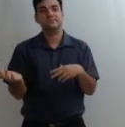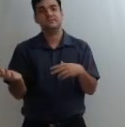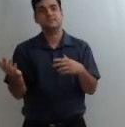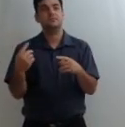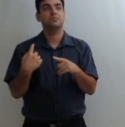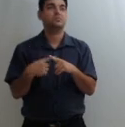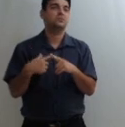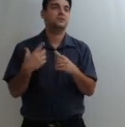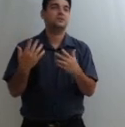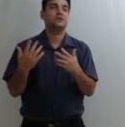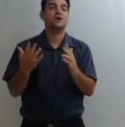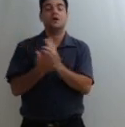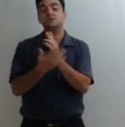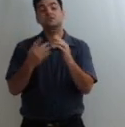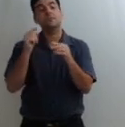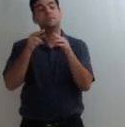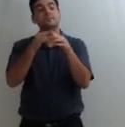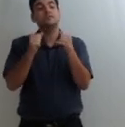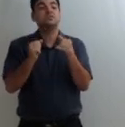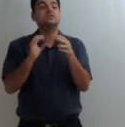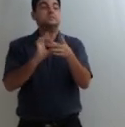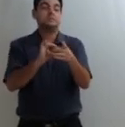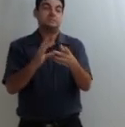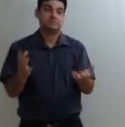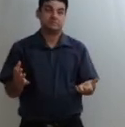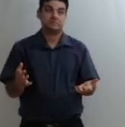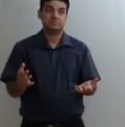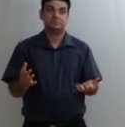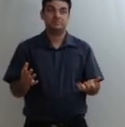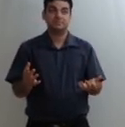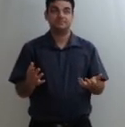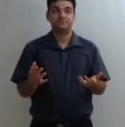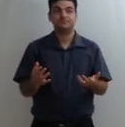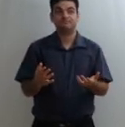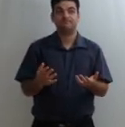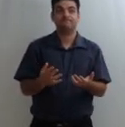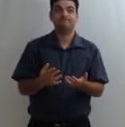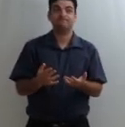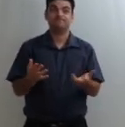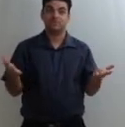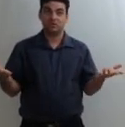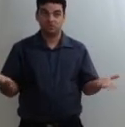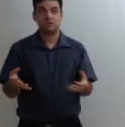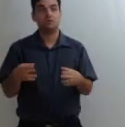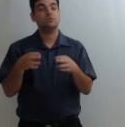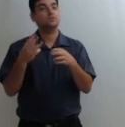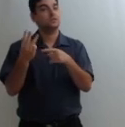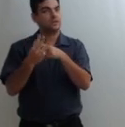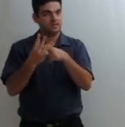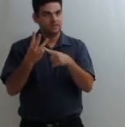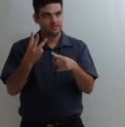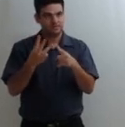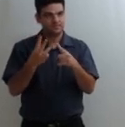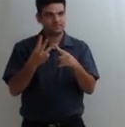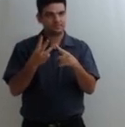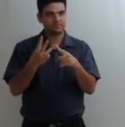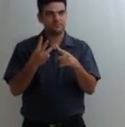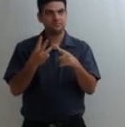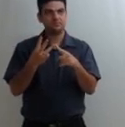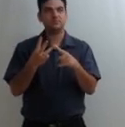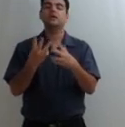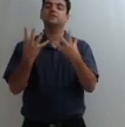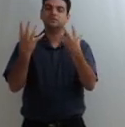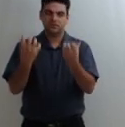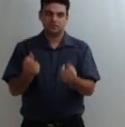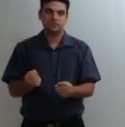eu examinaria. Pois não. Então, por maioria... foi dado provimento